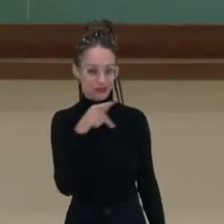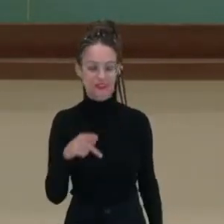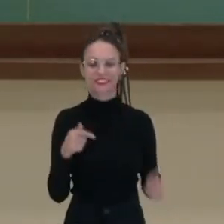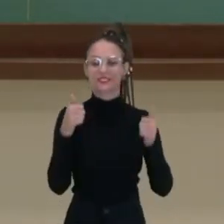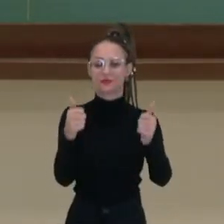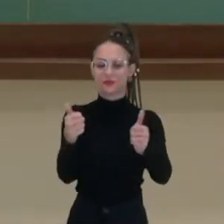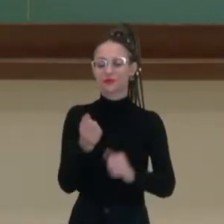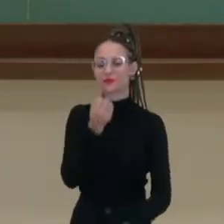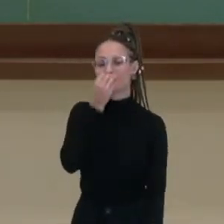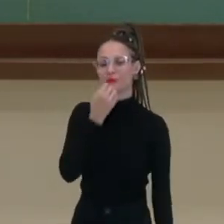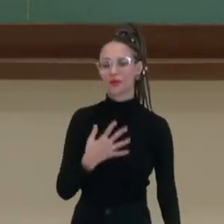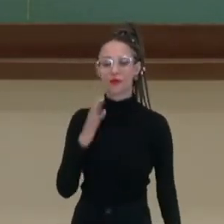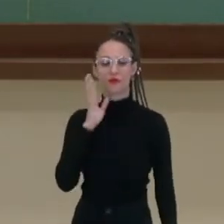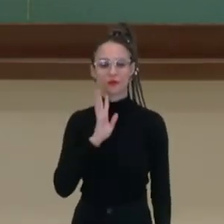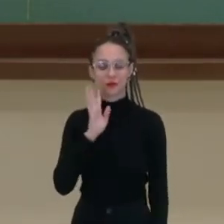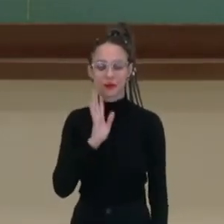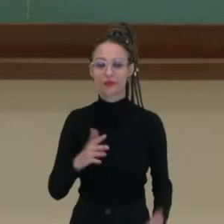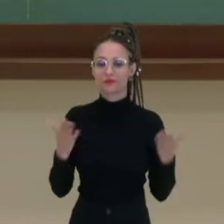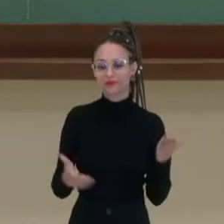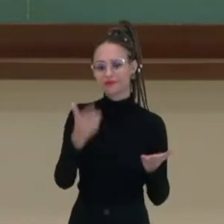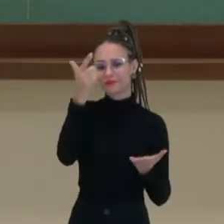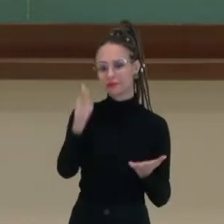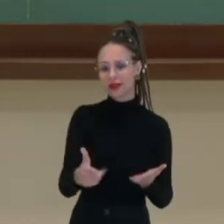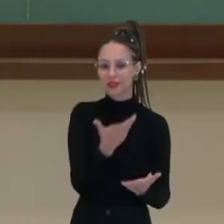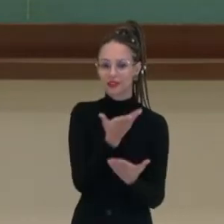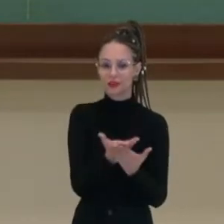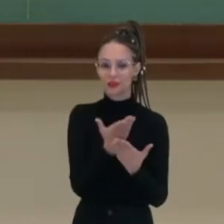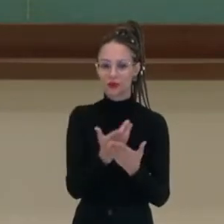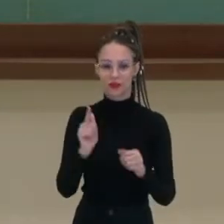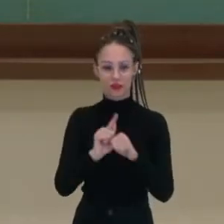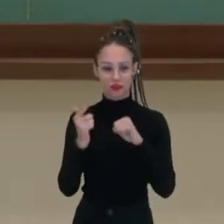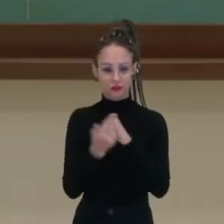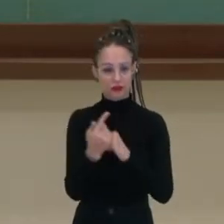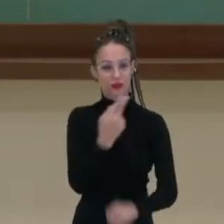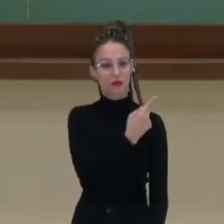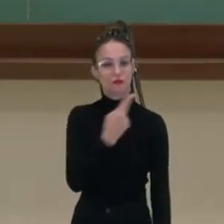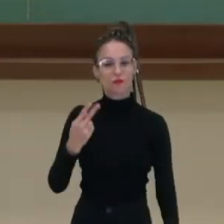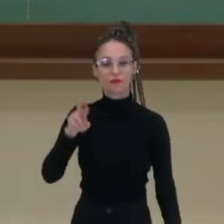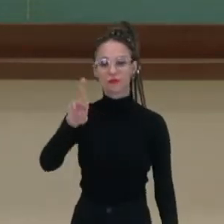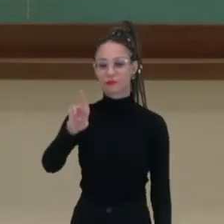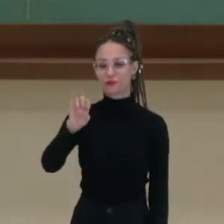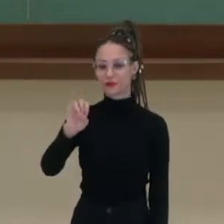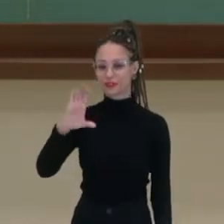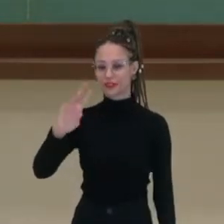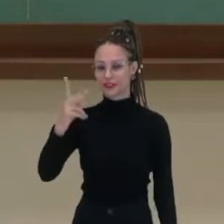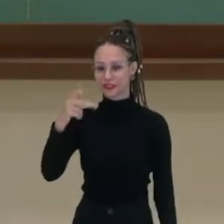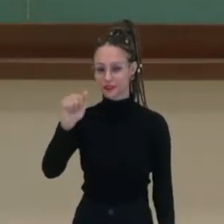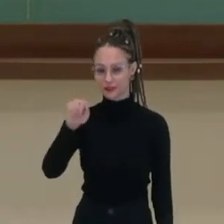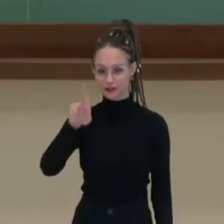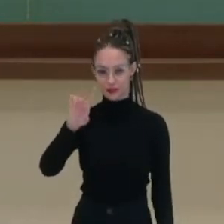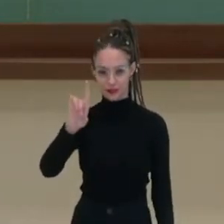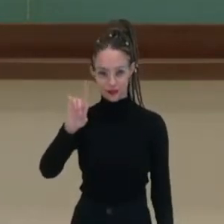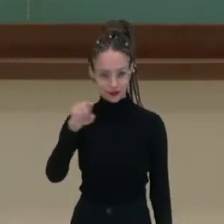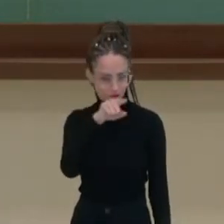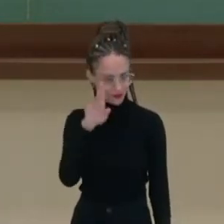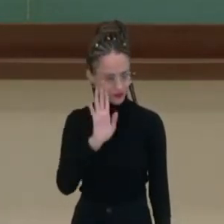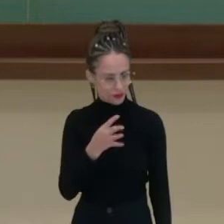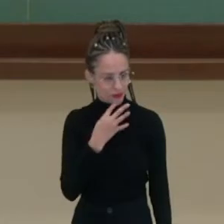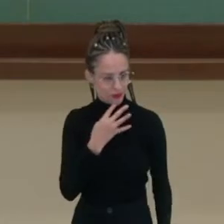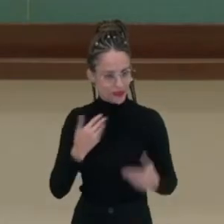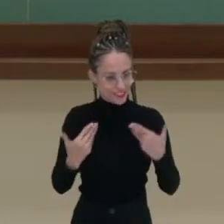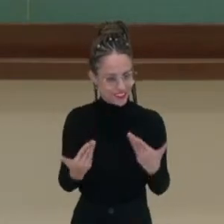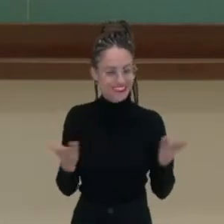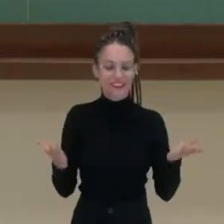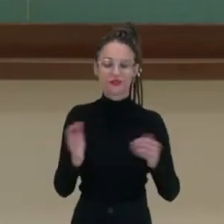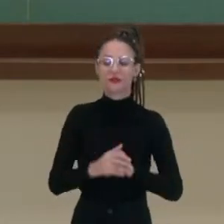professor? Muito legal! Mais uma aula de geografia. Meu nome é Richard, acho que vocês já devem me conhecer. E na